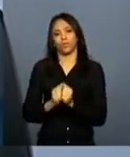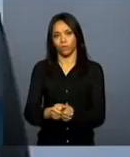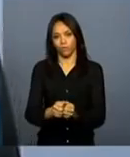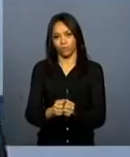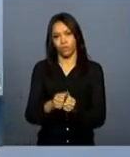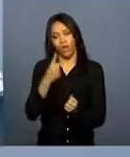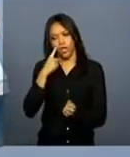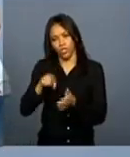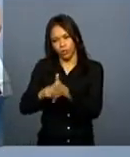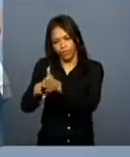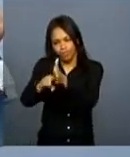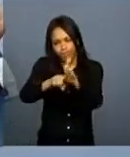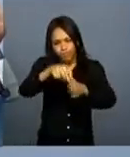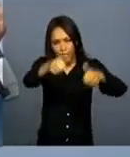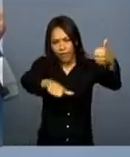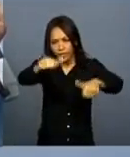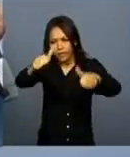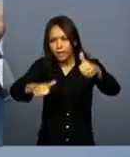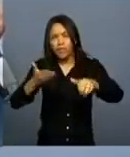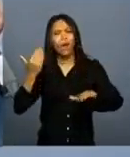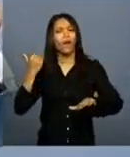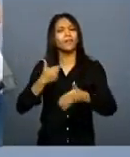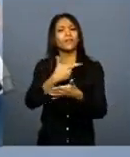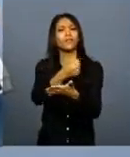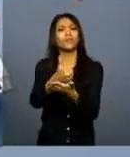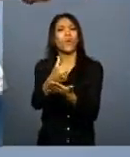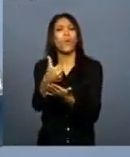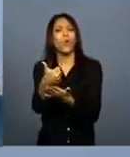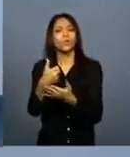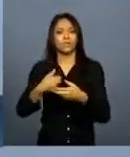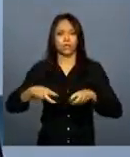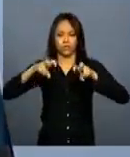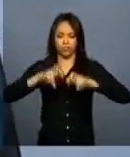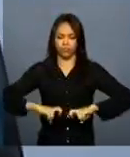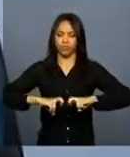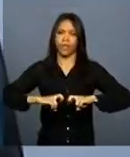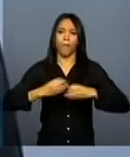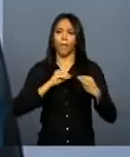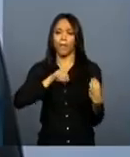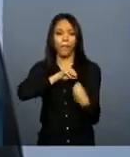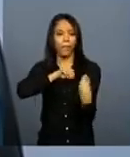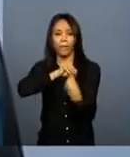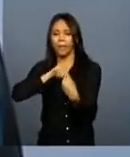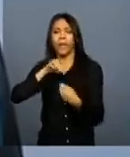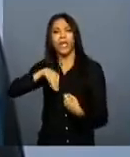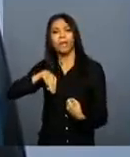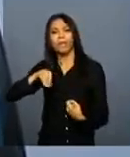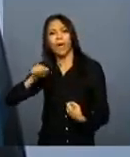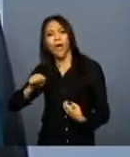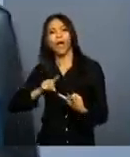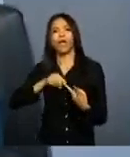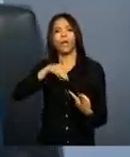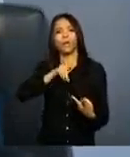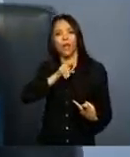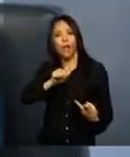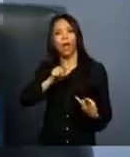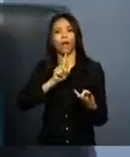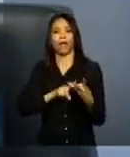um diagnóstico junto lá em 2011, nós sentamos na mesa com todo mundo aqui, MMA, MDA,